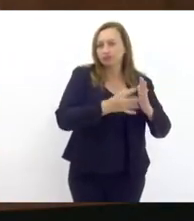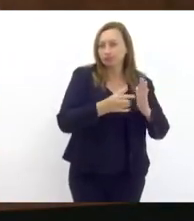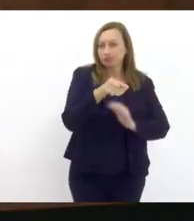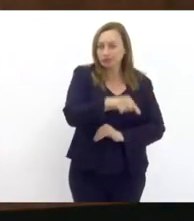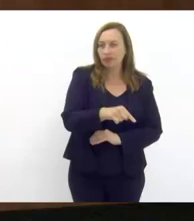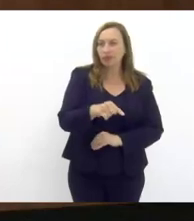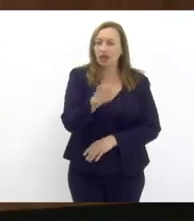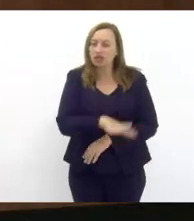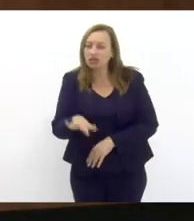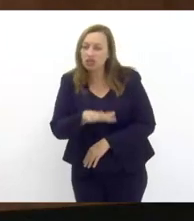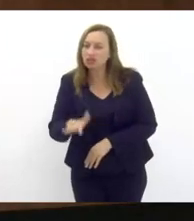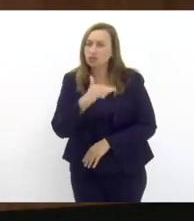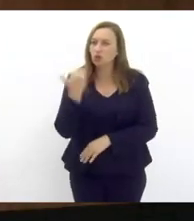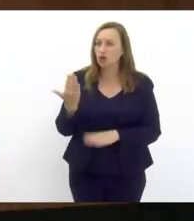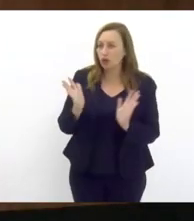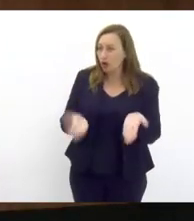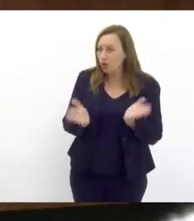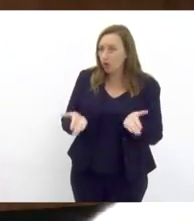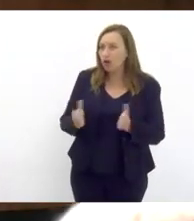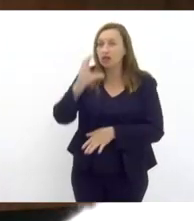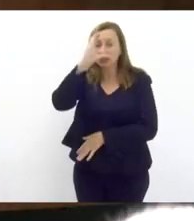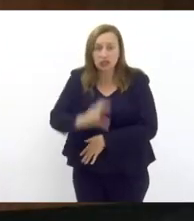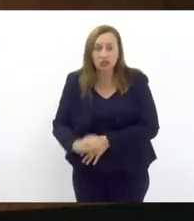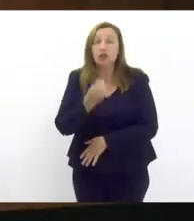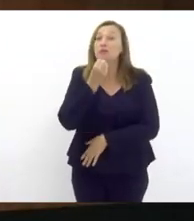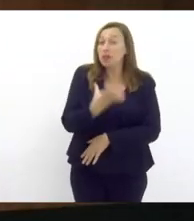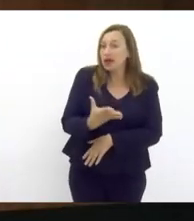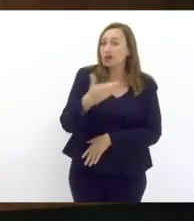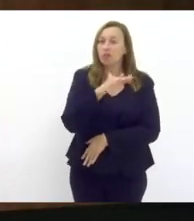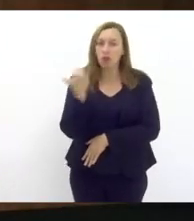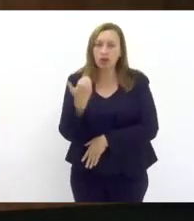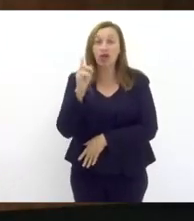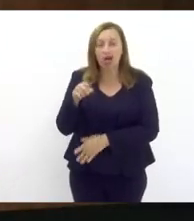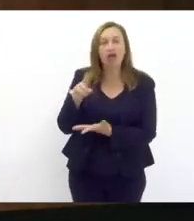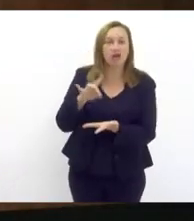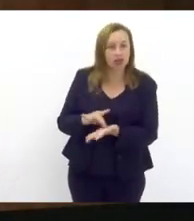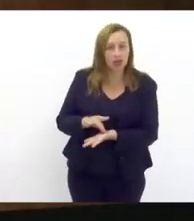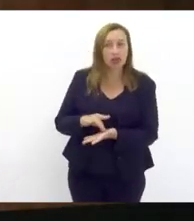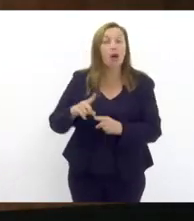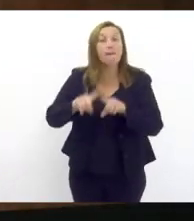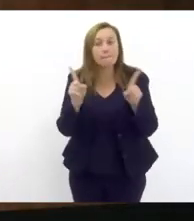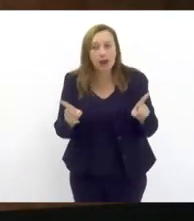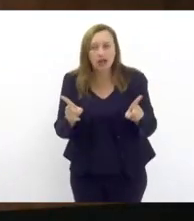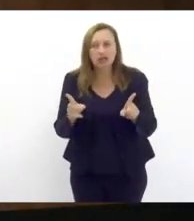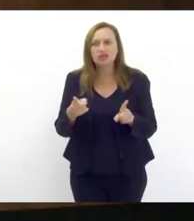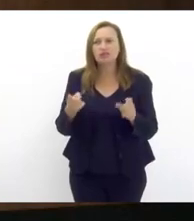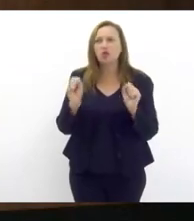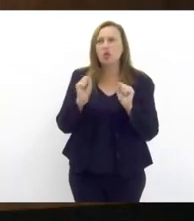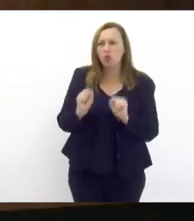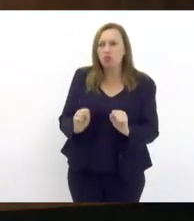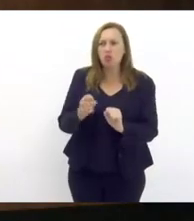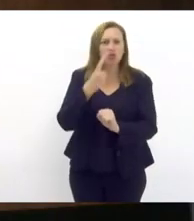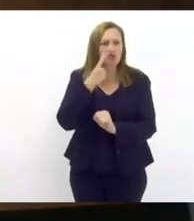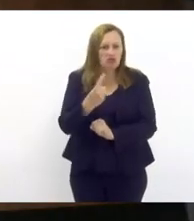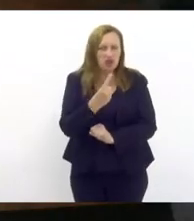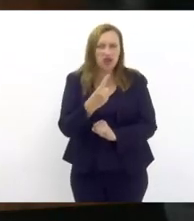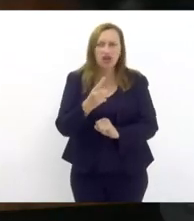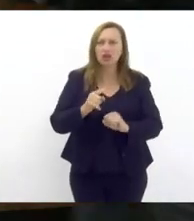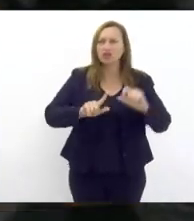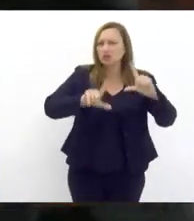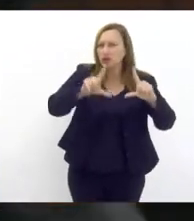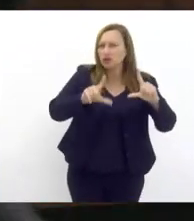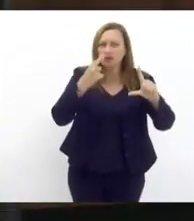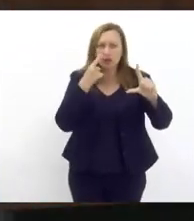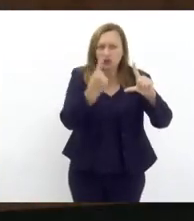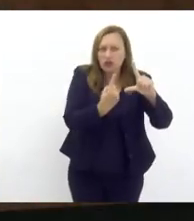que morreram agora, cidadão de bem que vem morrendo. Essa é a realidade. Mas, pelo que eu pude constatar das imagens que eu vi,